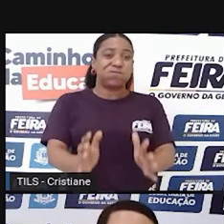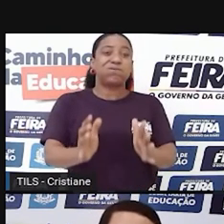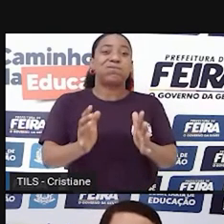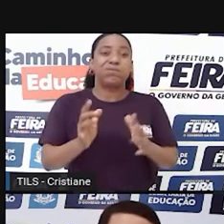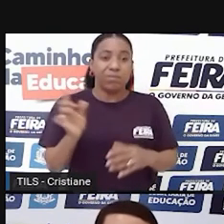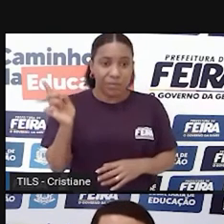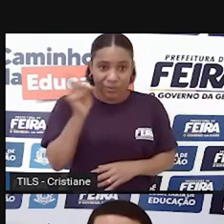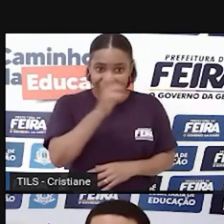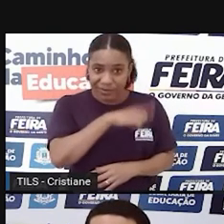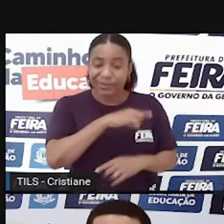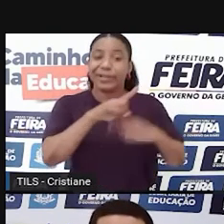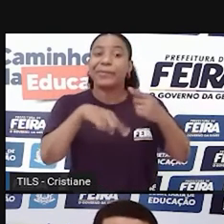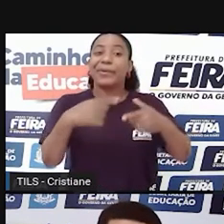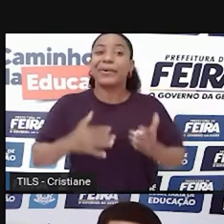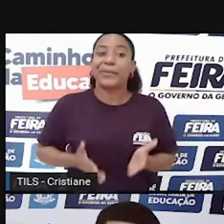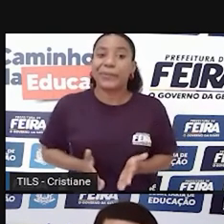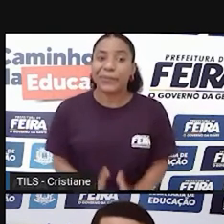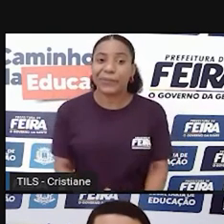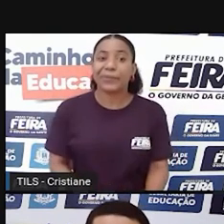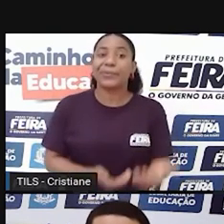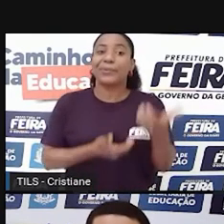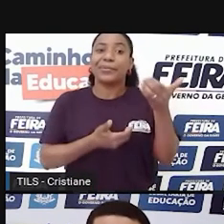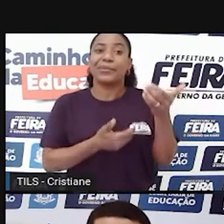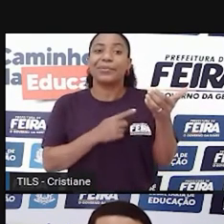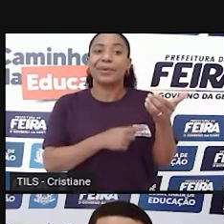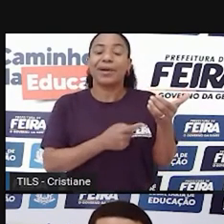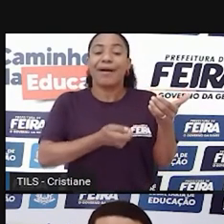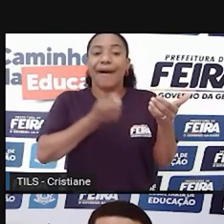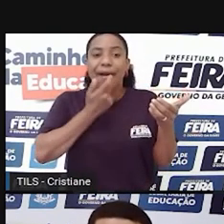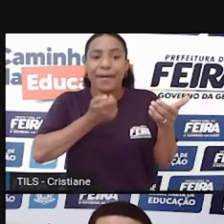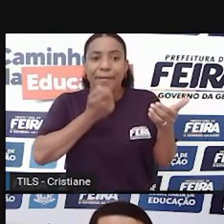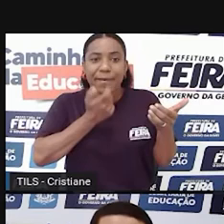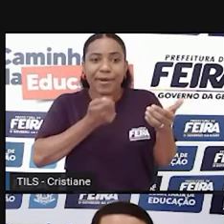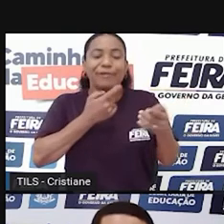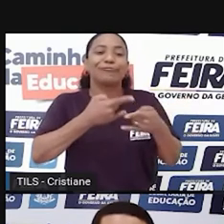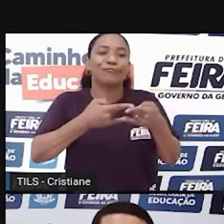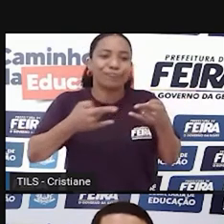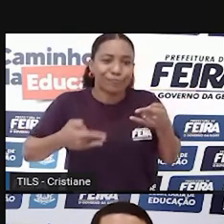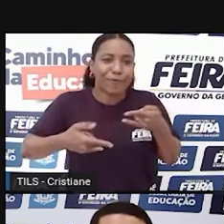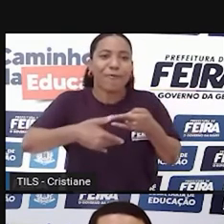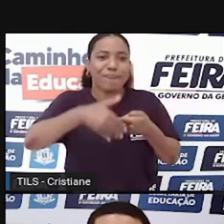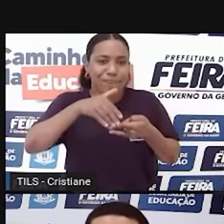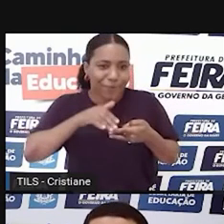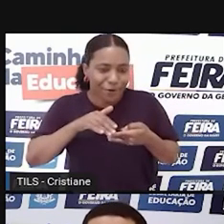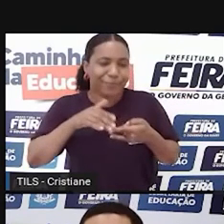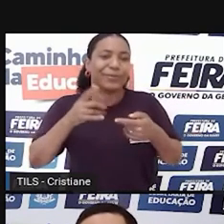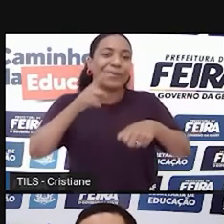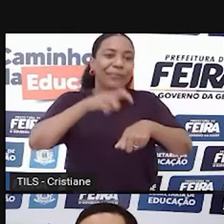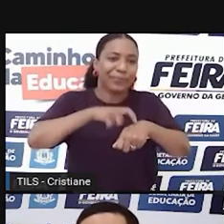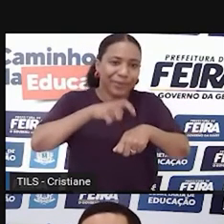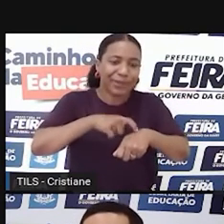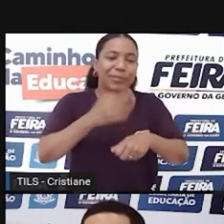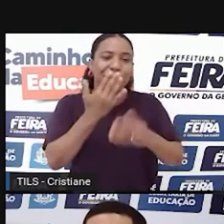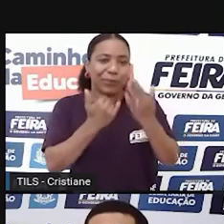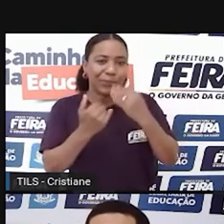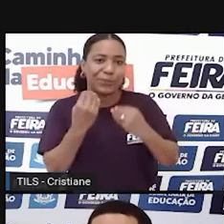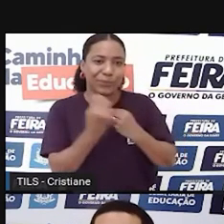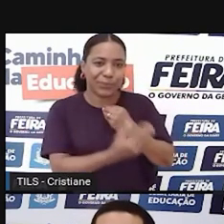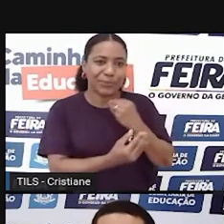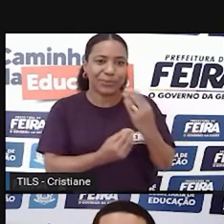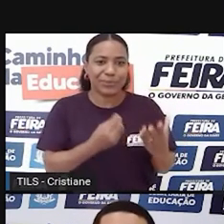remédio, fralda, tempo que tem que ser disponibilizado para aquela criança, né? Então, um bebê, ele vai